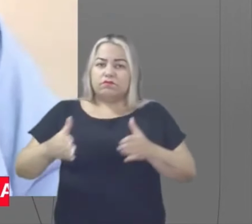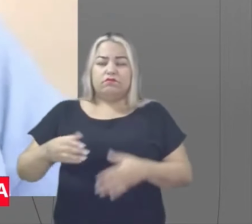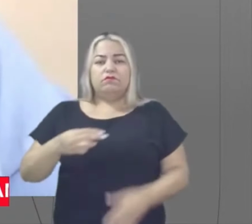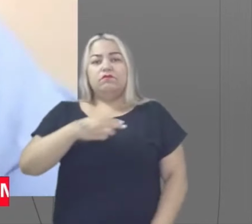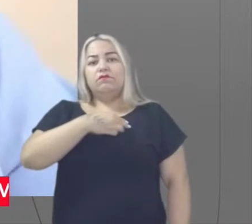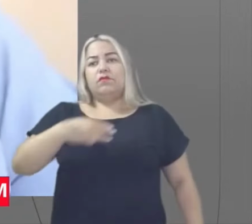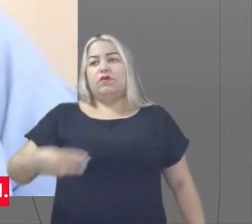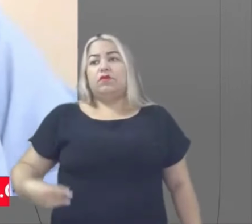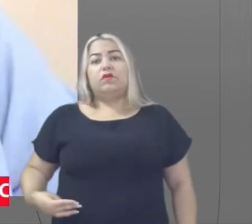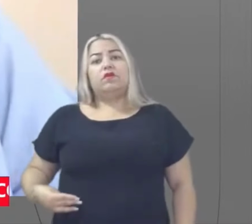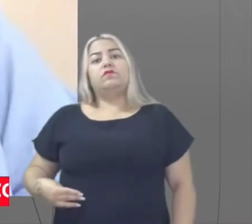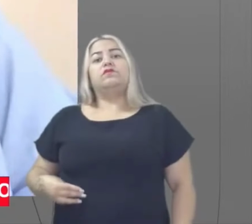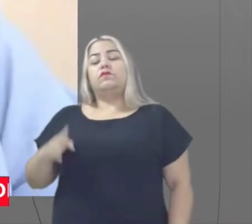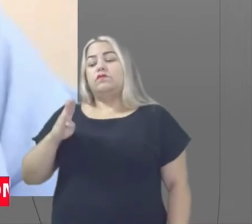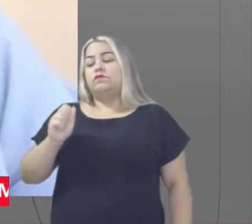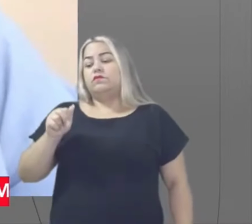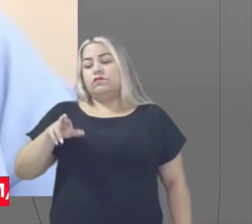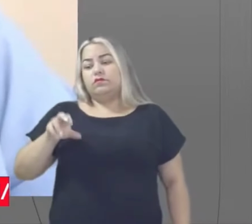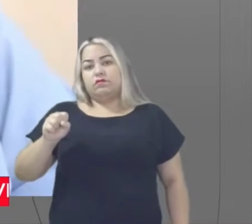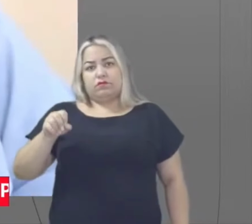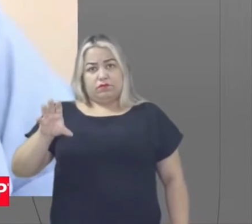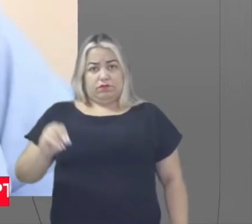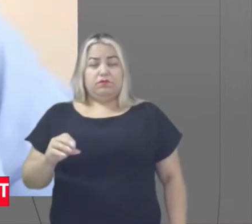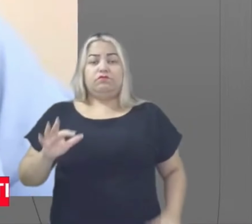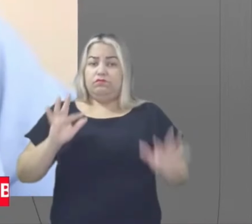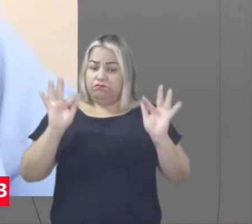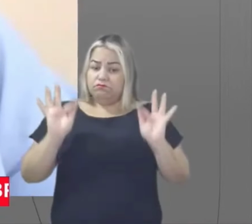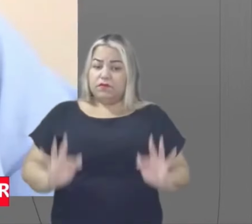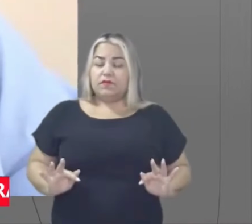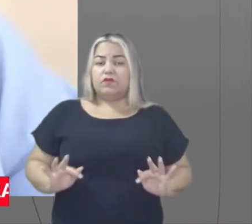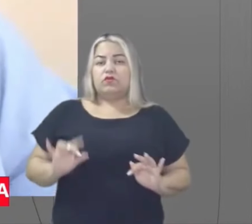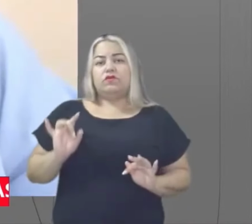foi muito feliz na decisão dele de